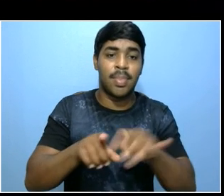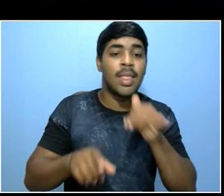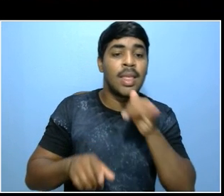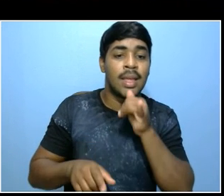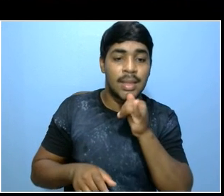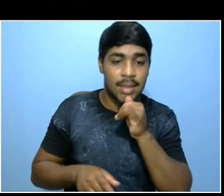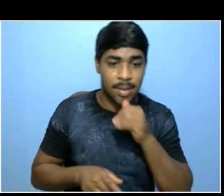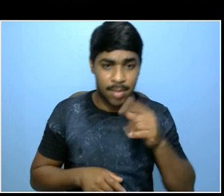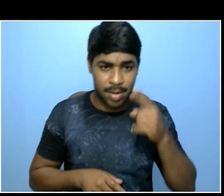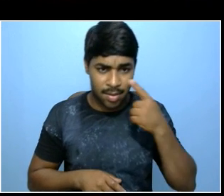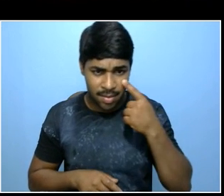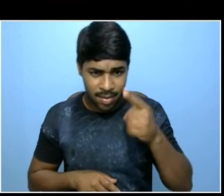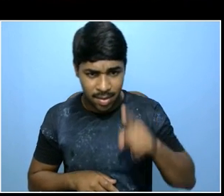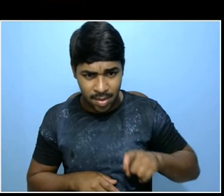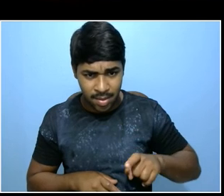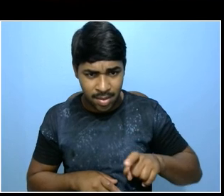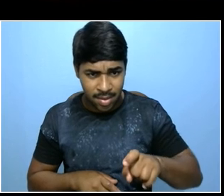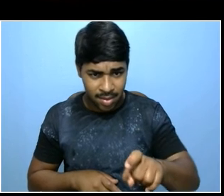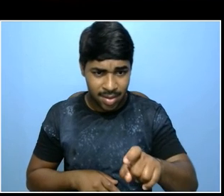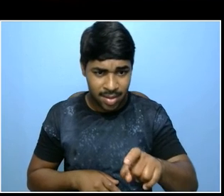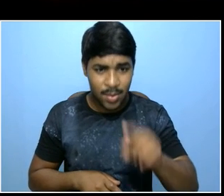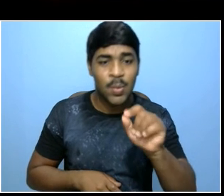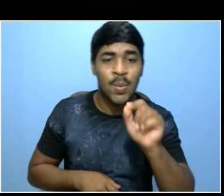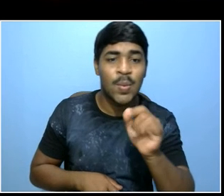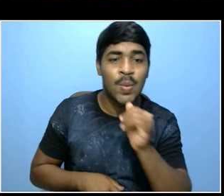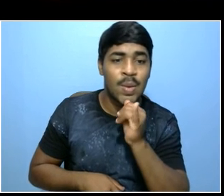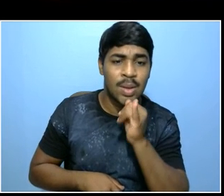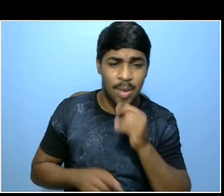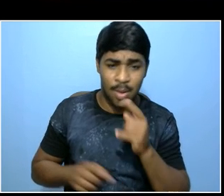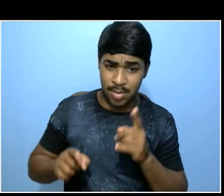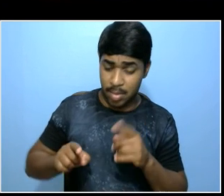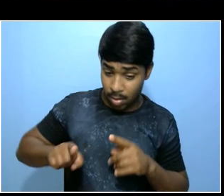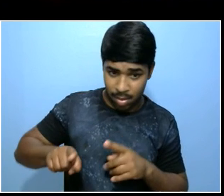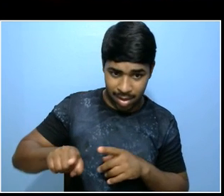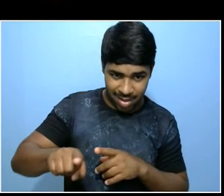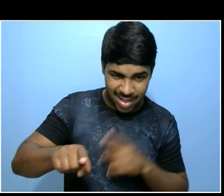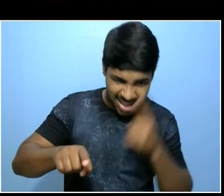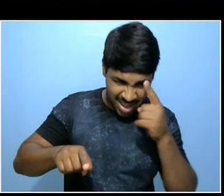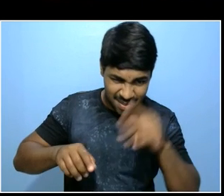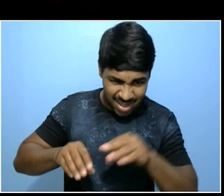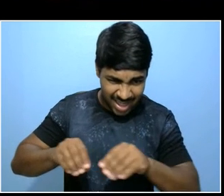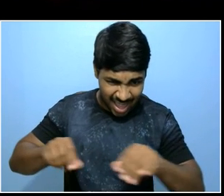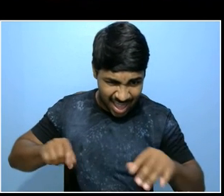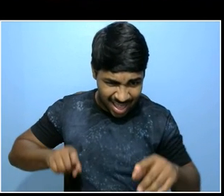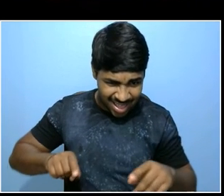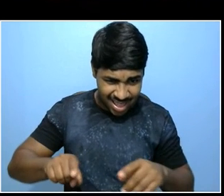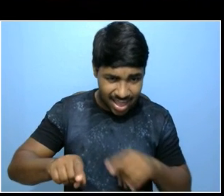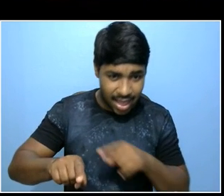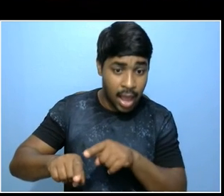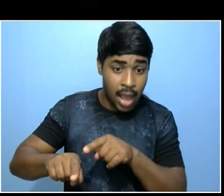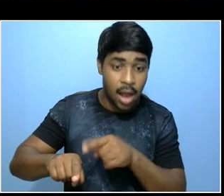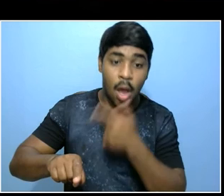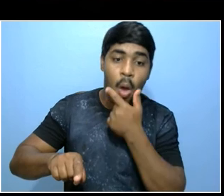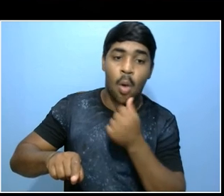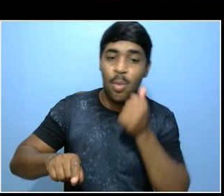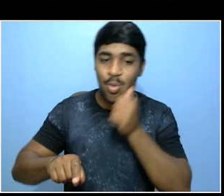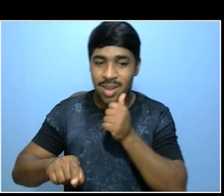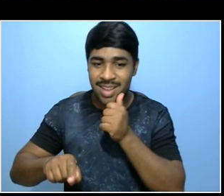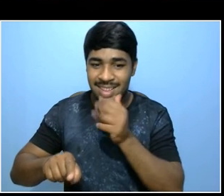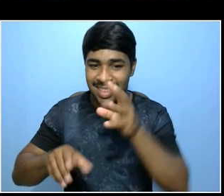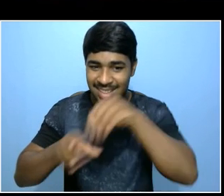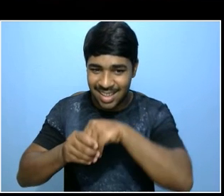Talvez vocês já viram em figuras duas minhoquinhas grudadas. Aí vocês falam, nossa, mas ela não é hermafrodita? Ela é hermafrodita, ela tem tanto gameta masculino